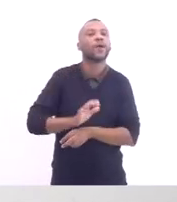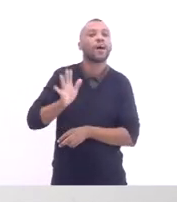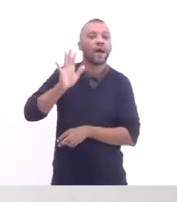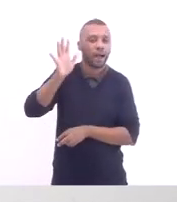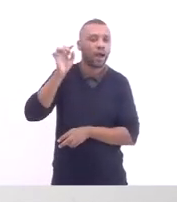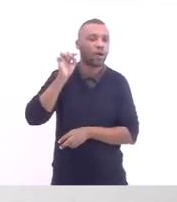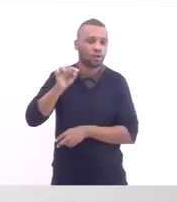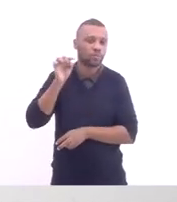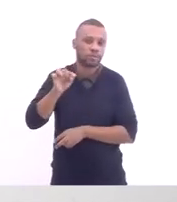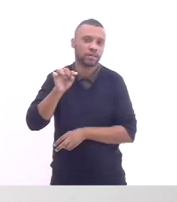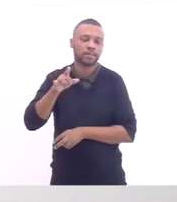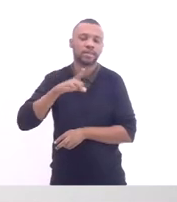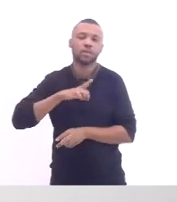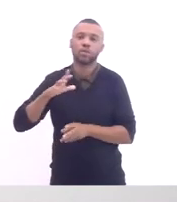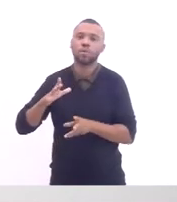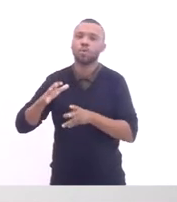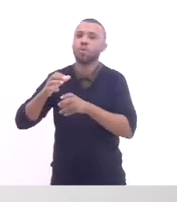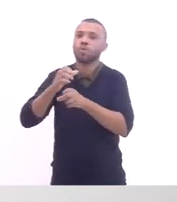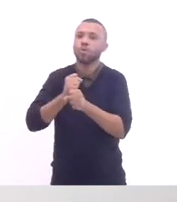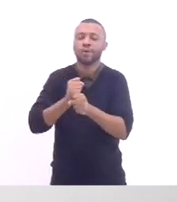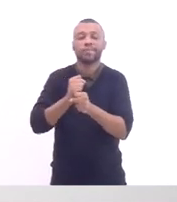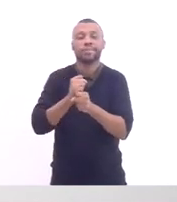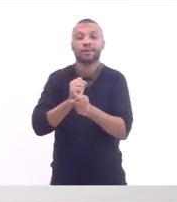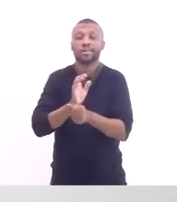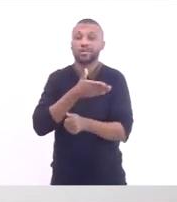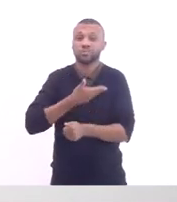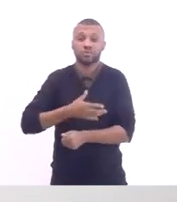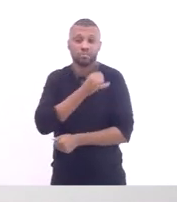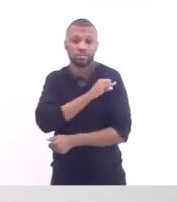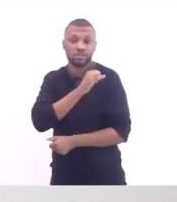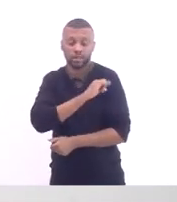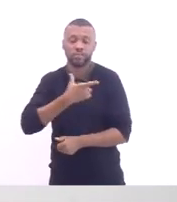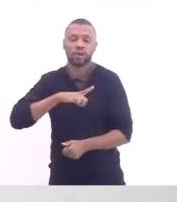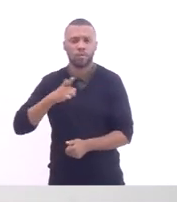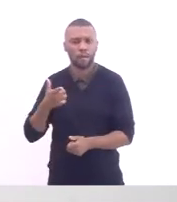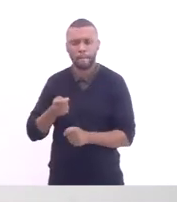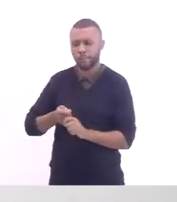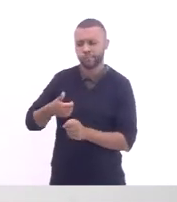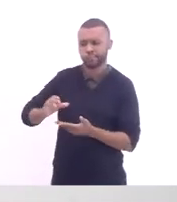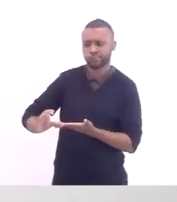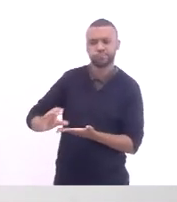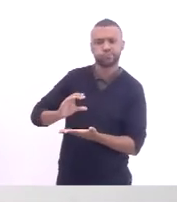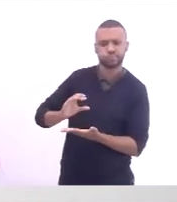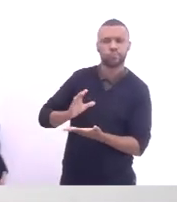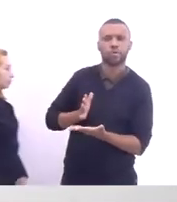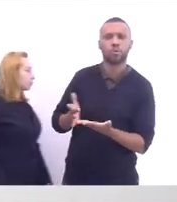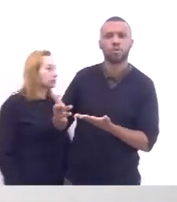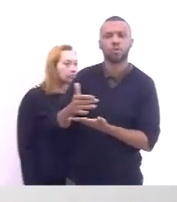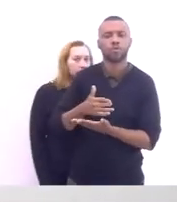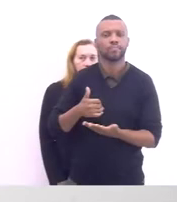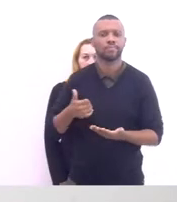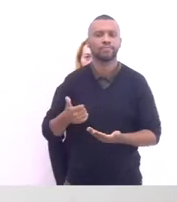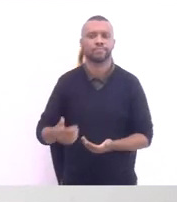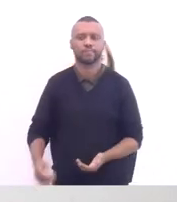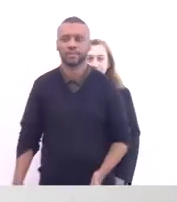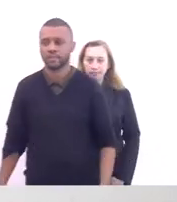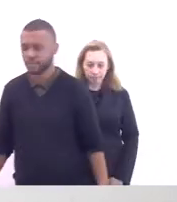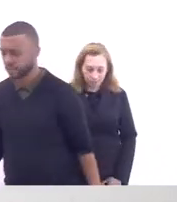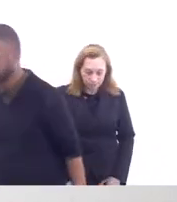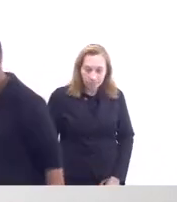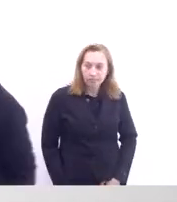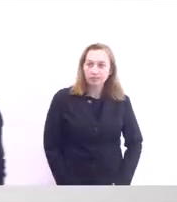entrando, a receita financeira do Estado foi bem expressiva no primeiro quadrimestre de